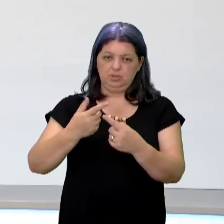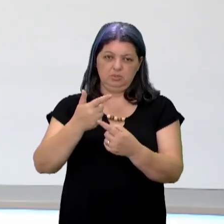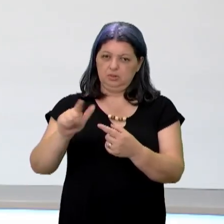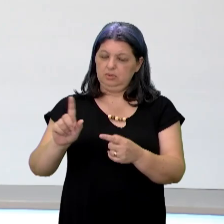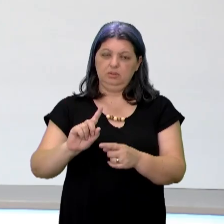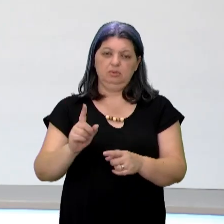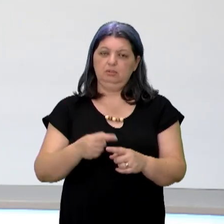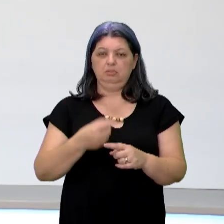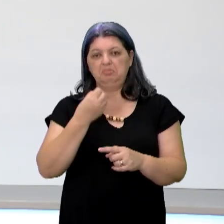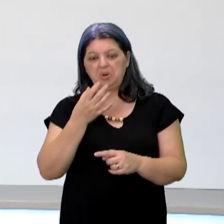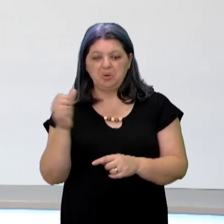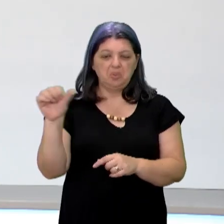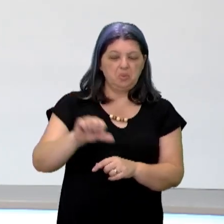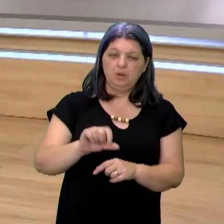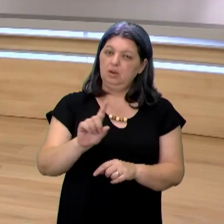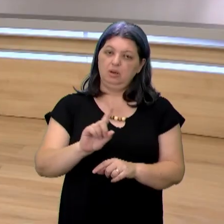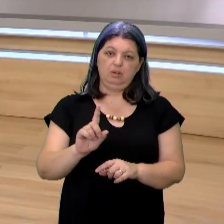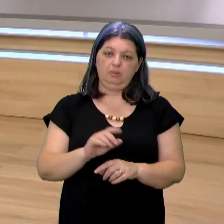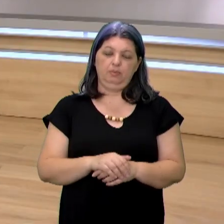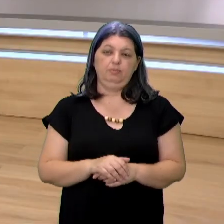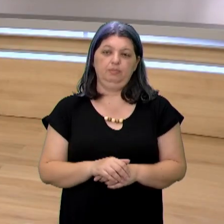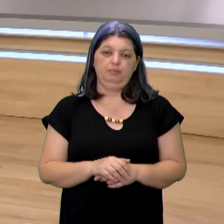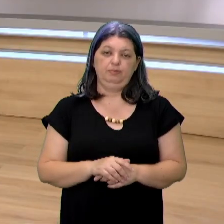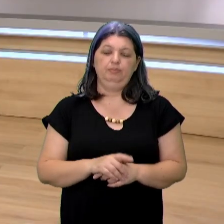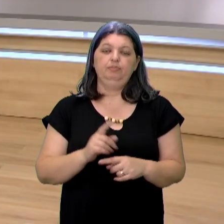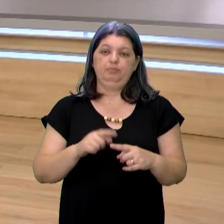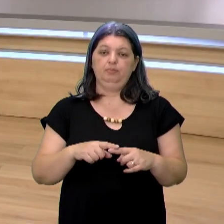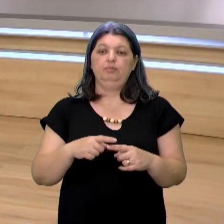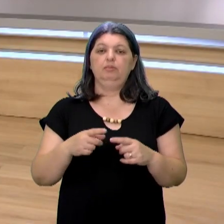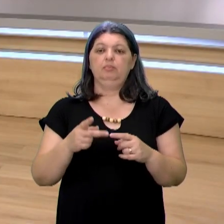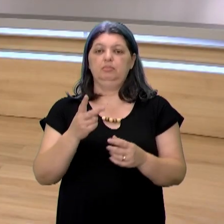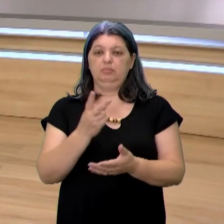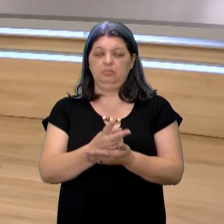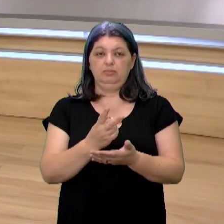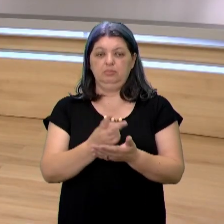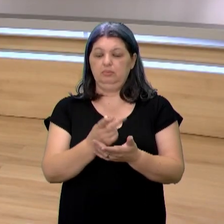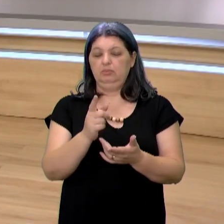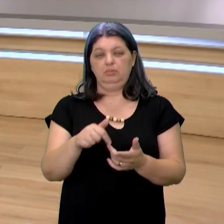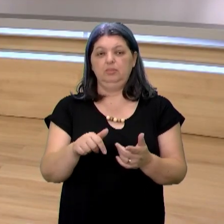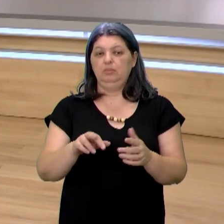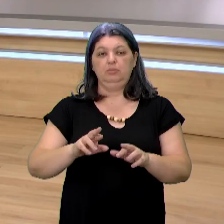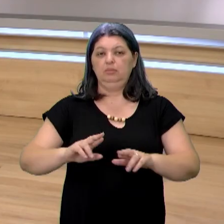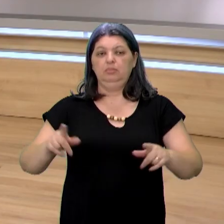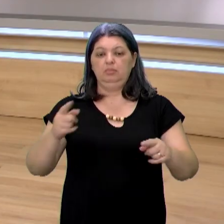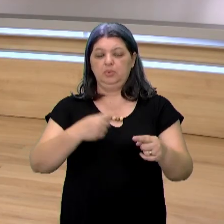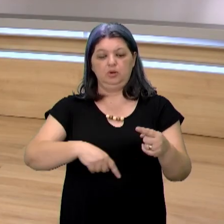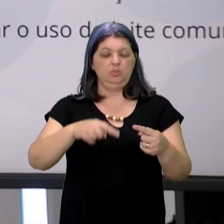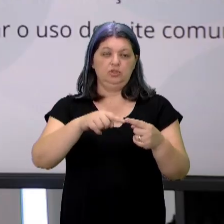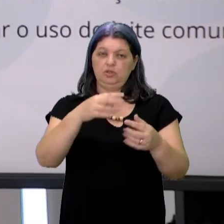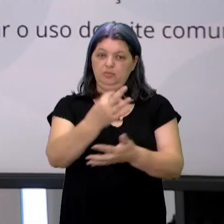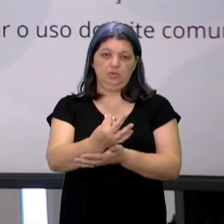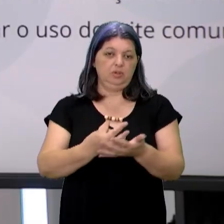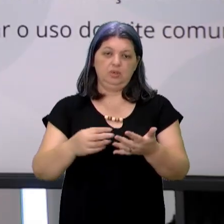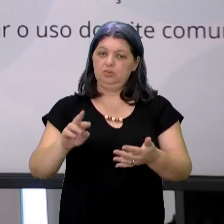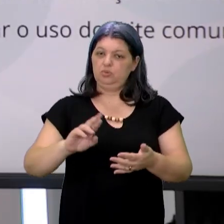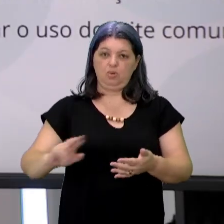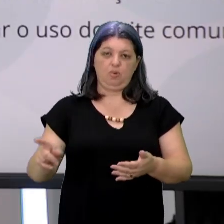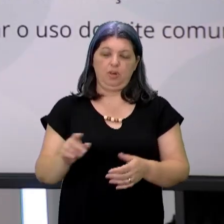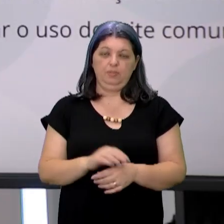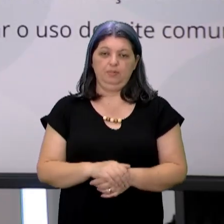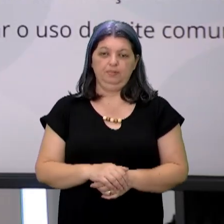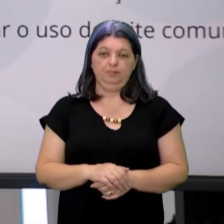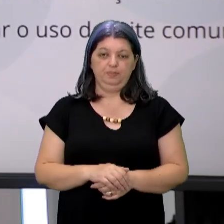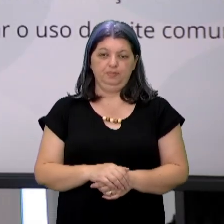esse leite é bom ou melhor que o outro. Né? Muito pelo contrário, faz a mesma, Não foi o intuito do texto, não. Então, a